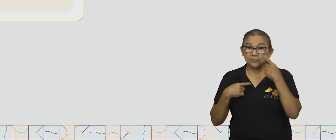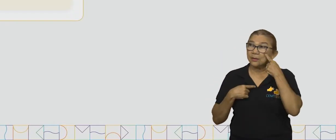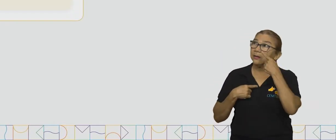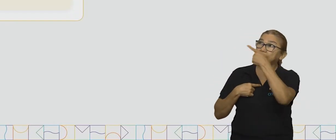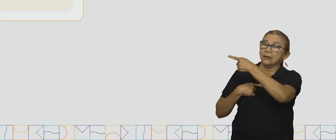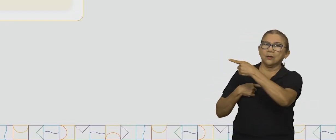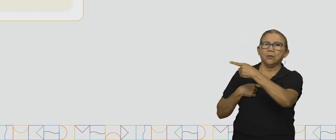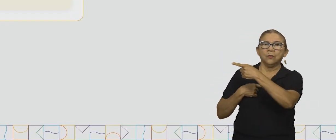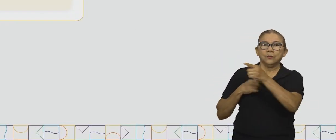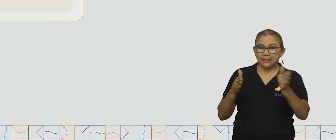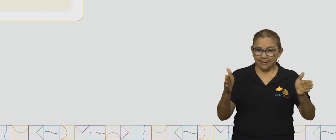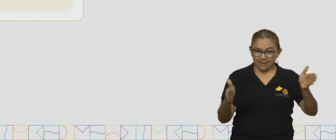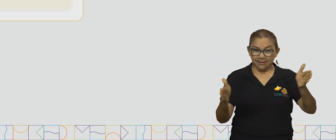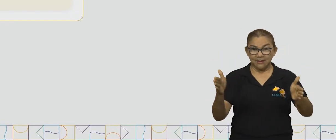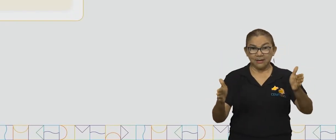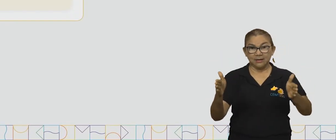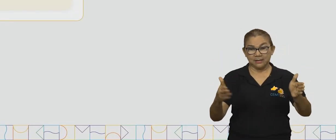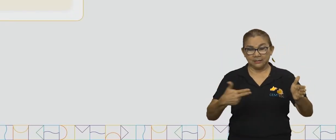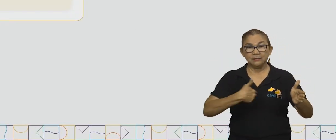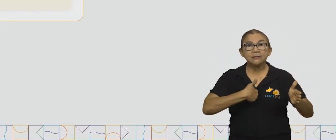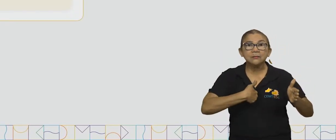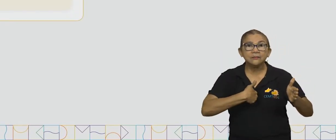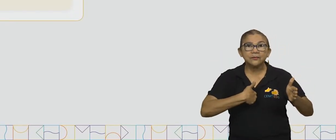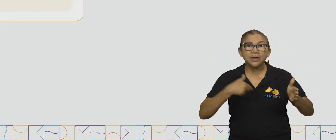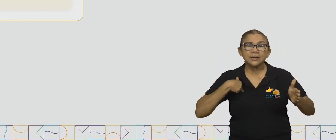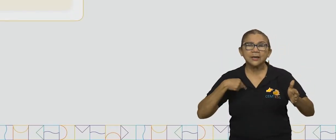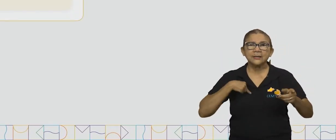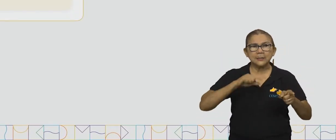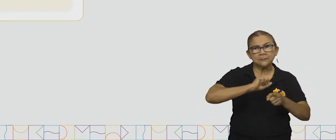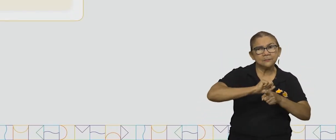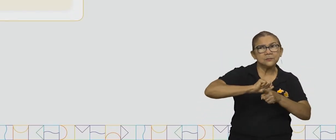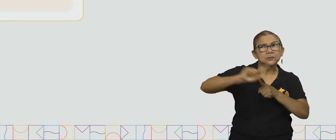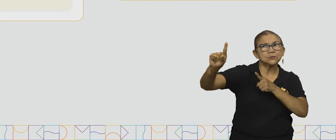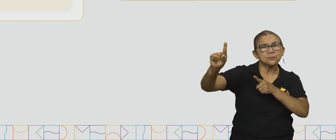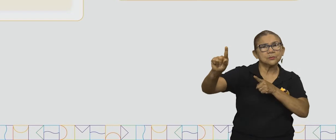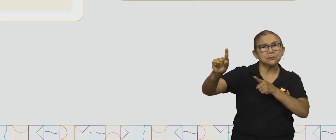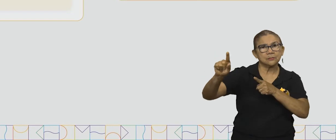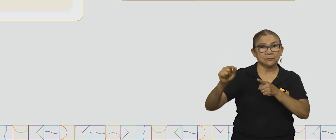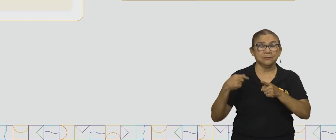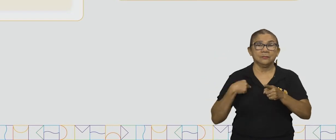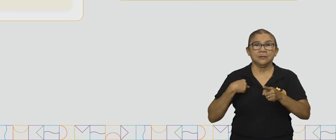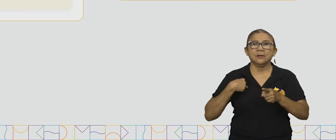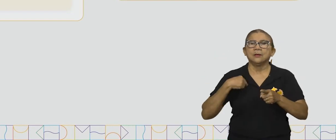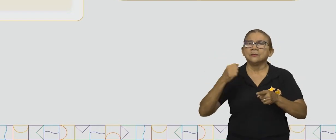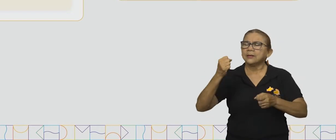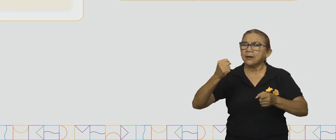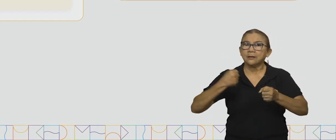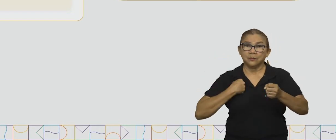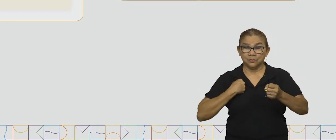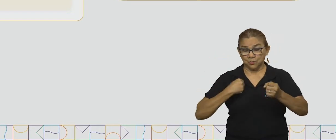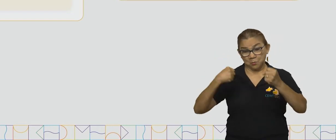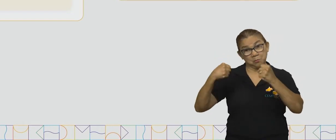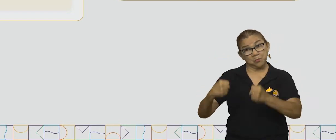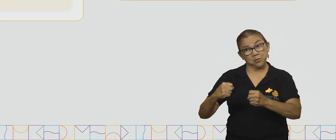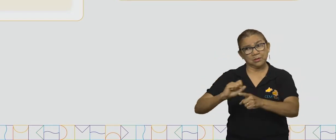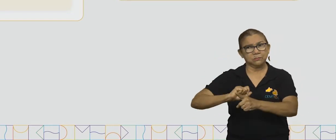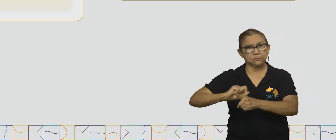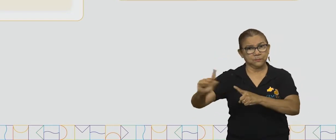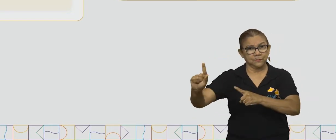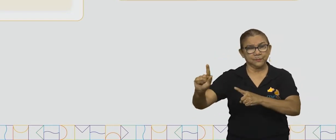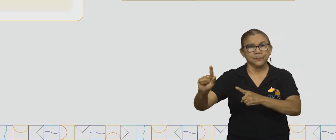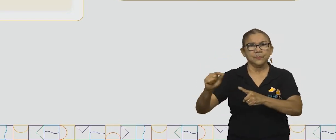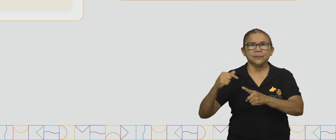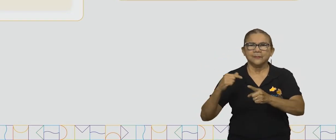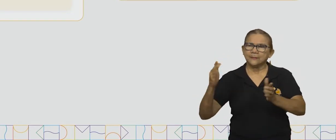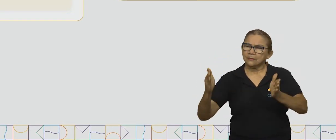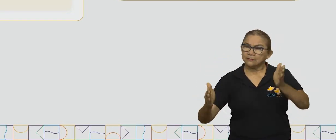Era Vargas, que começa com a Revolução que expulsou a oligarquia cafeira do poder. Algumas características importantes na Era Vargas foram